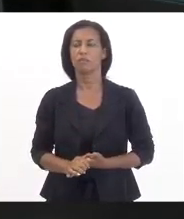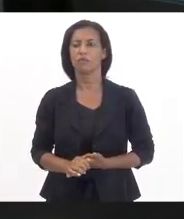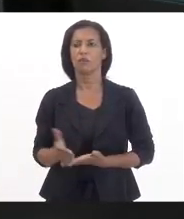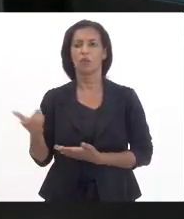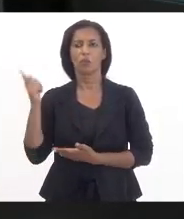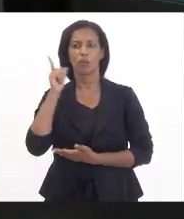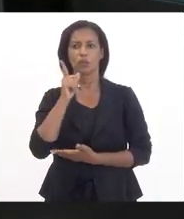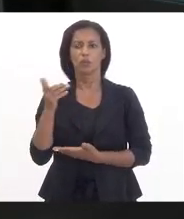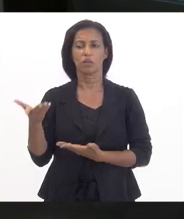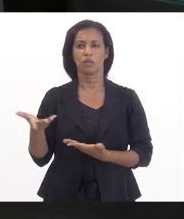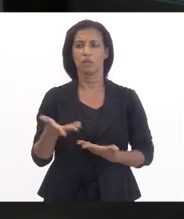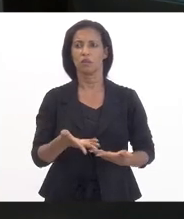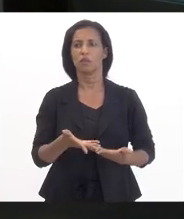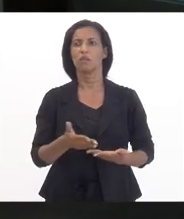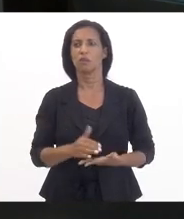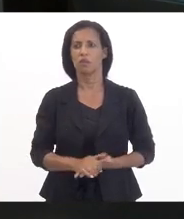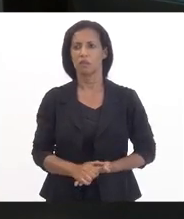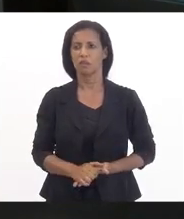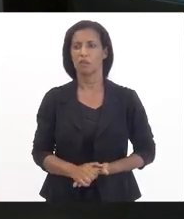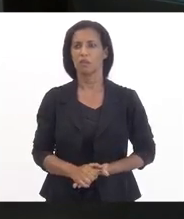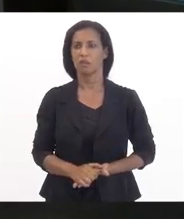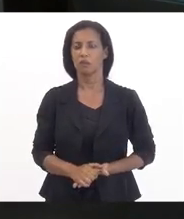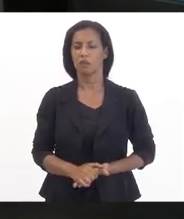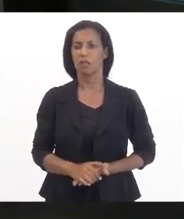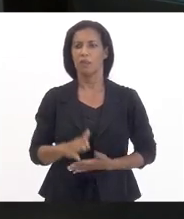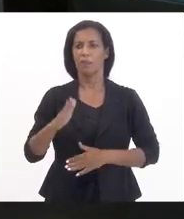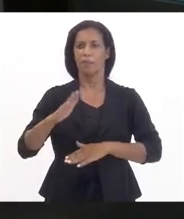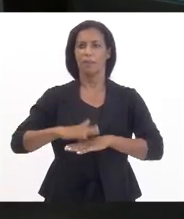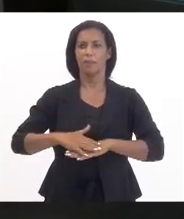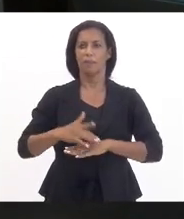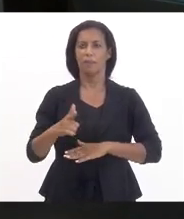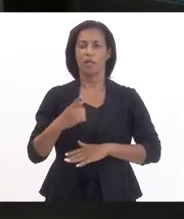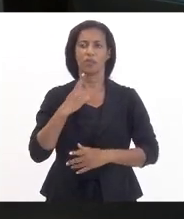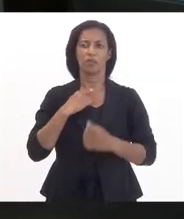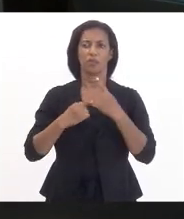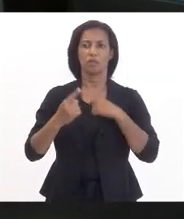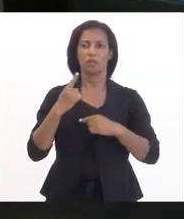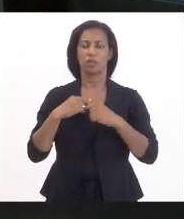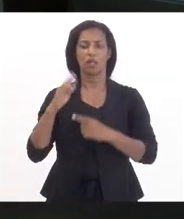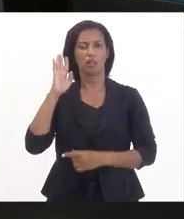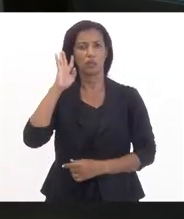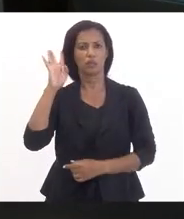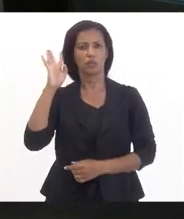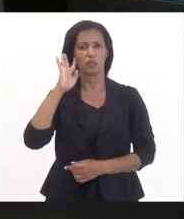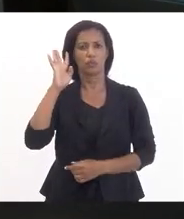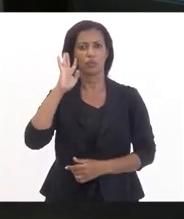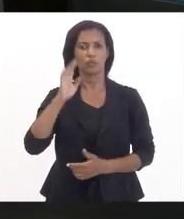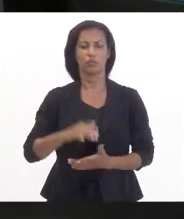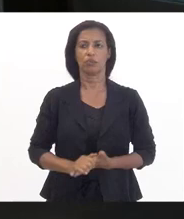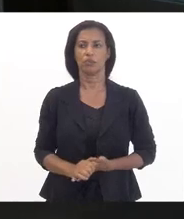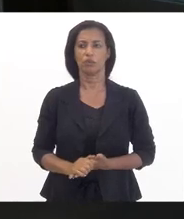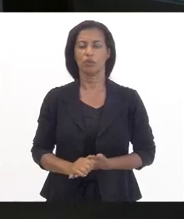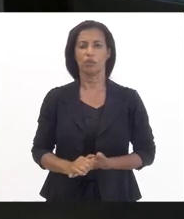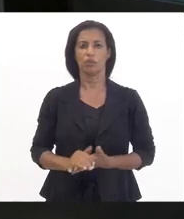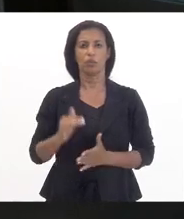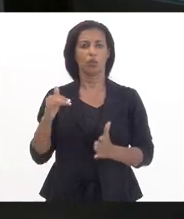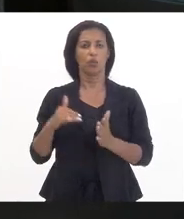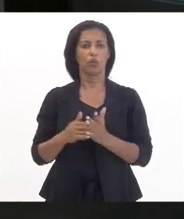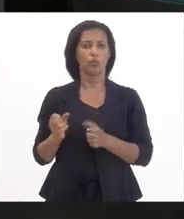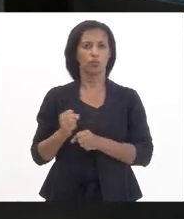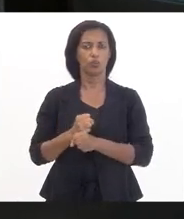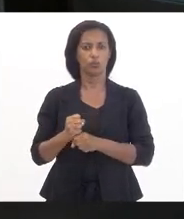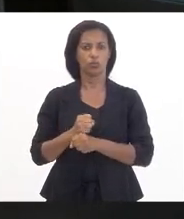implantar talvez a lei mais desejada e sonhada dos últimos anos da